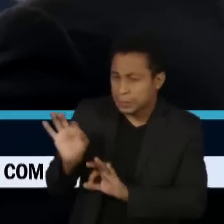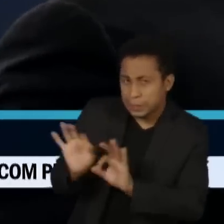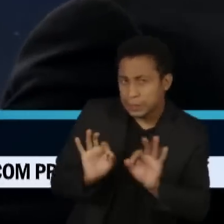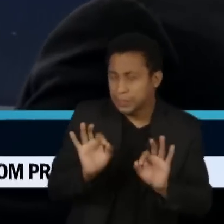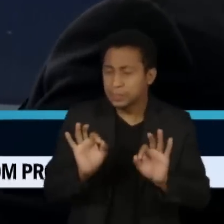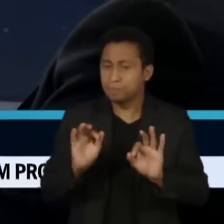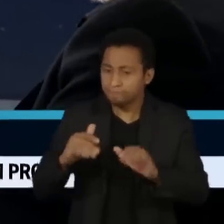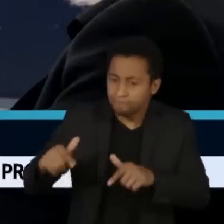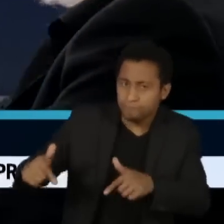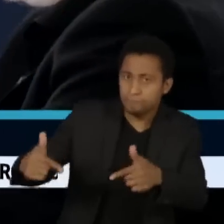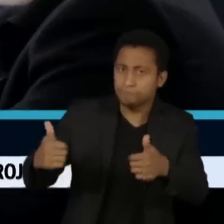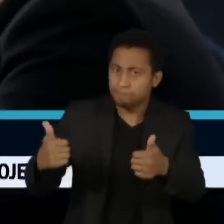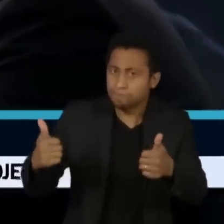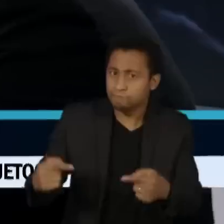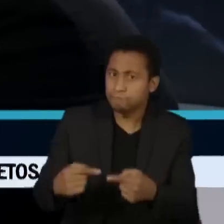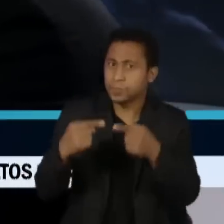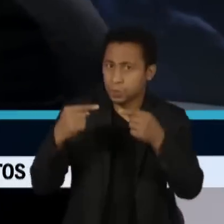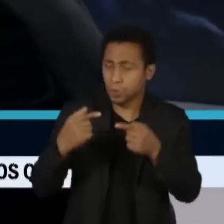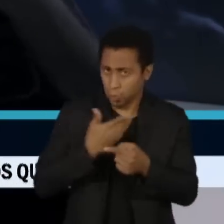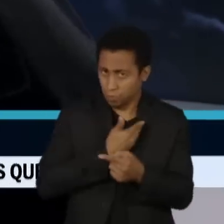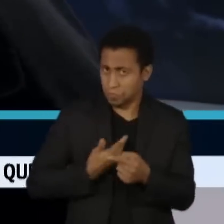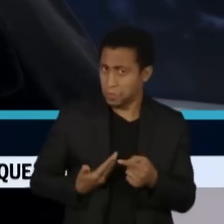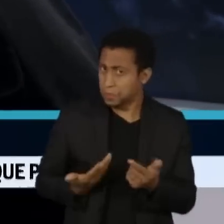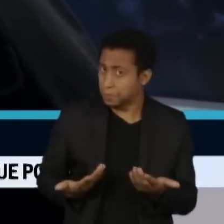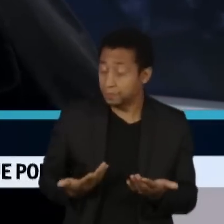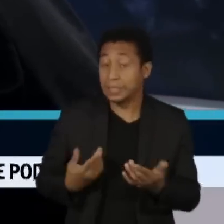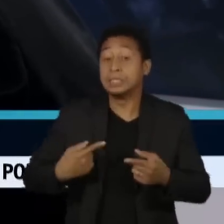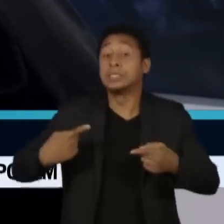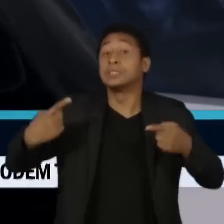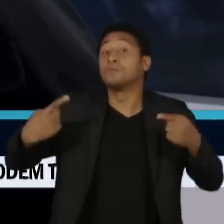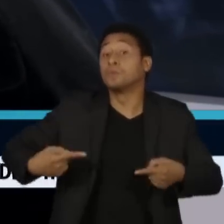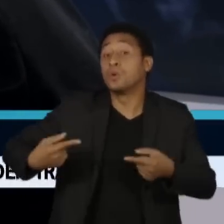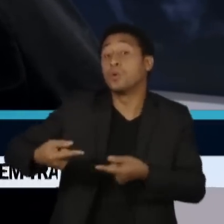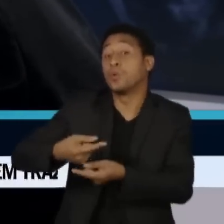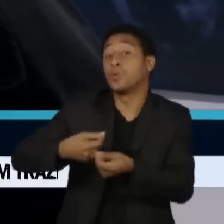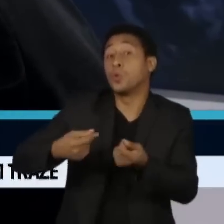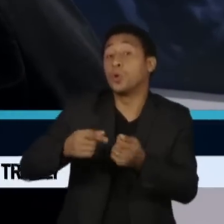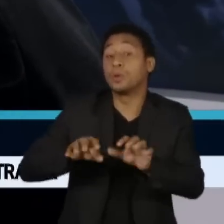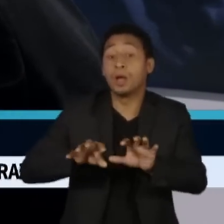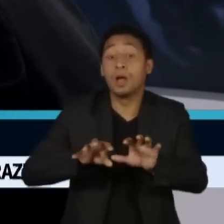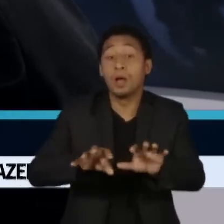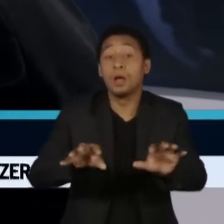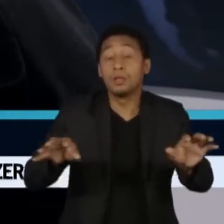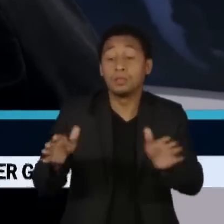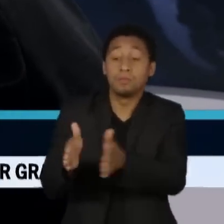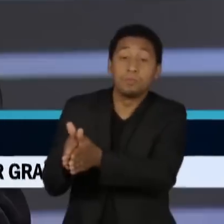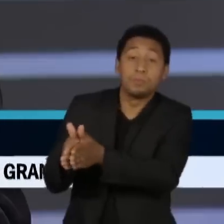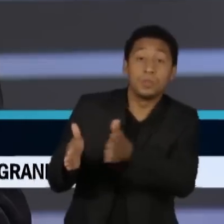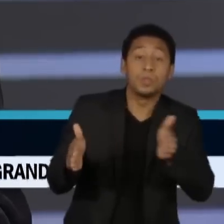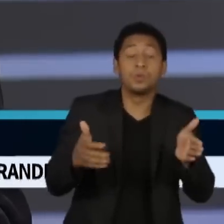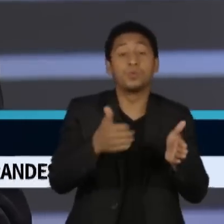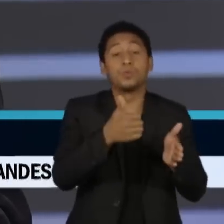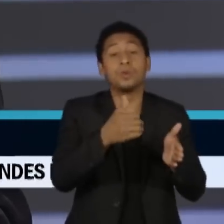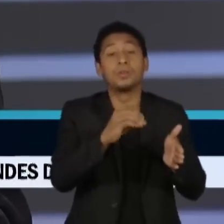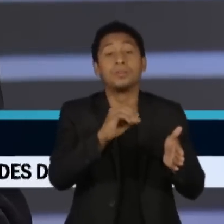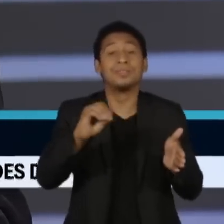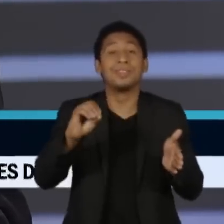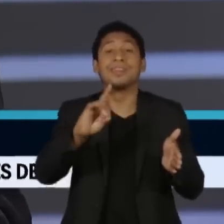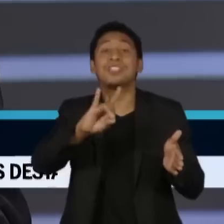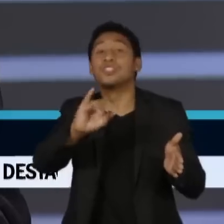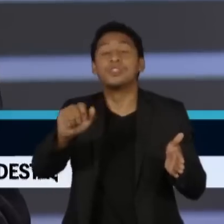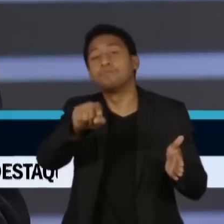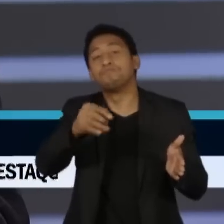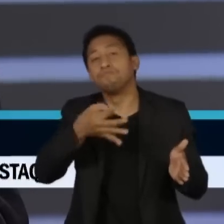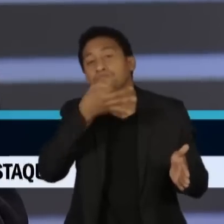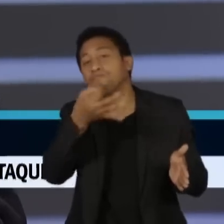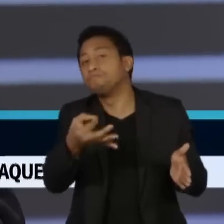quais são os impactos dessa indefinição Econômica quais foram né os impactos nesses 100 primeiros dias de governo eu acho que